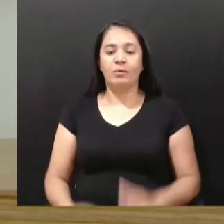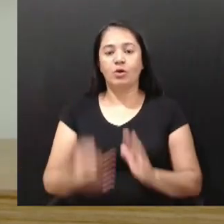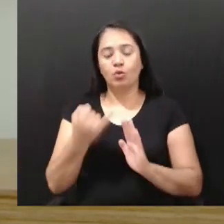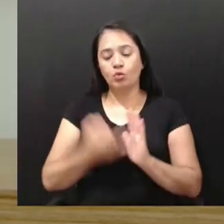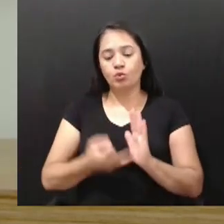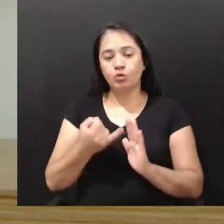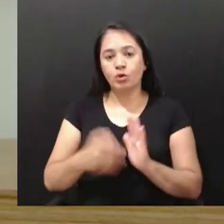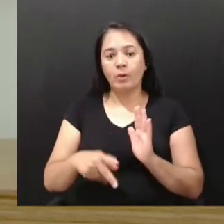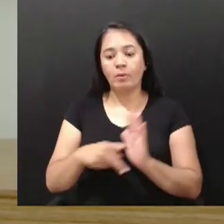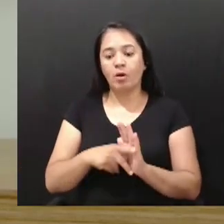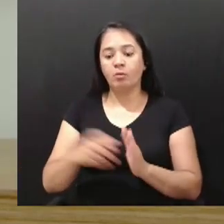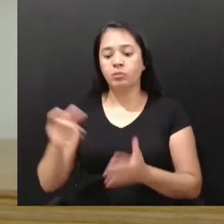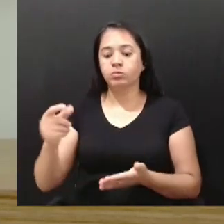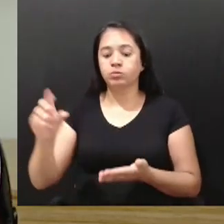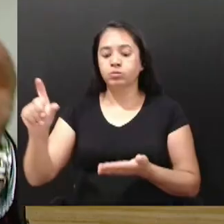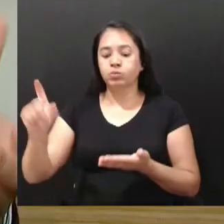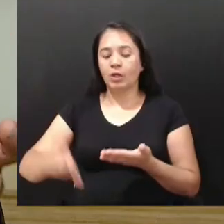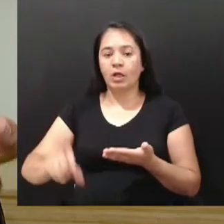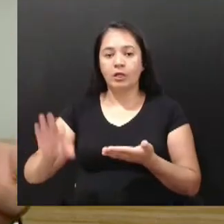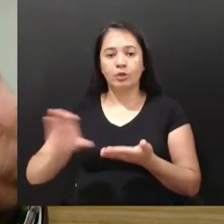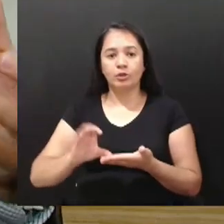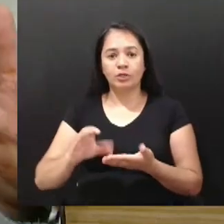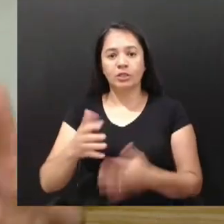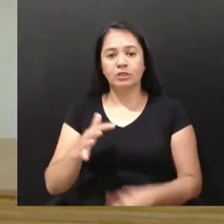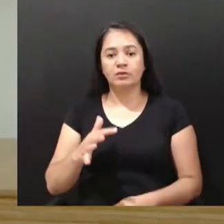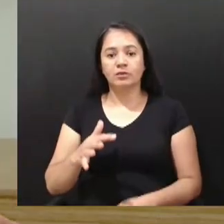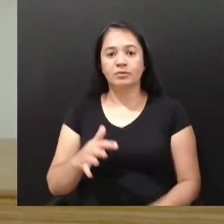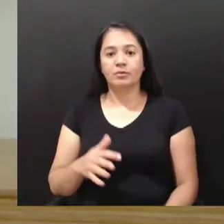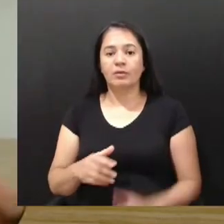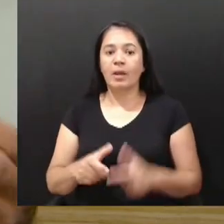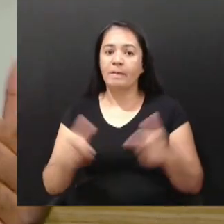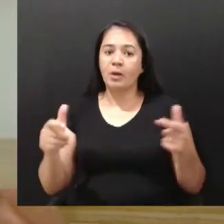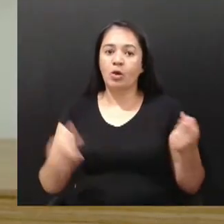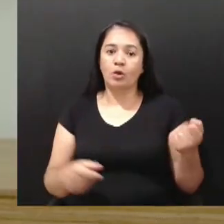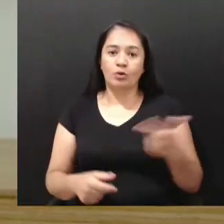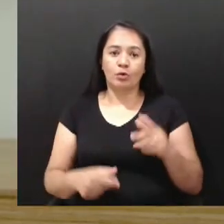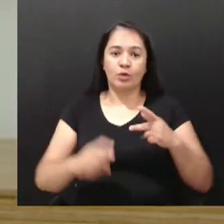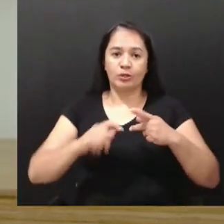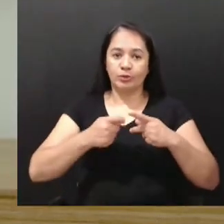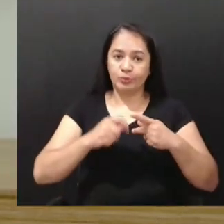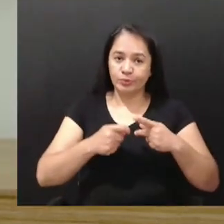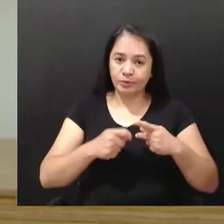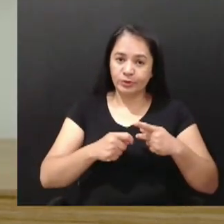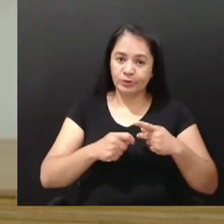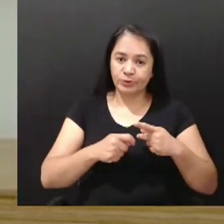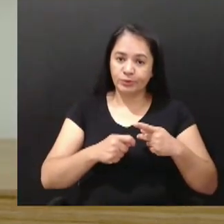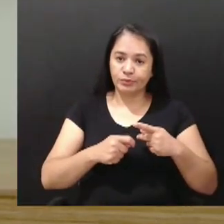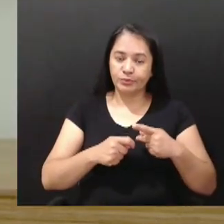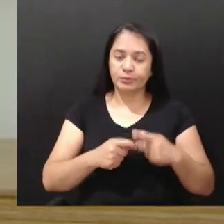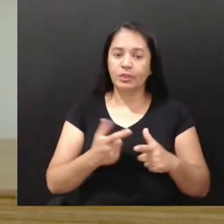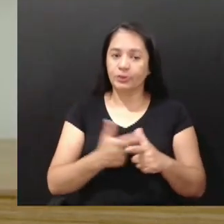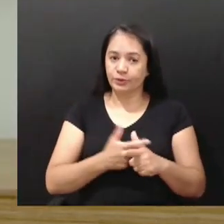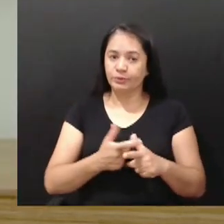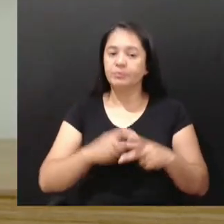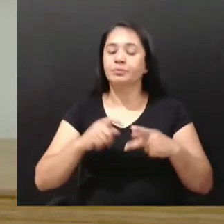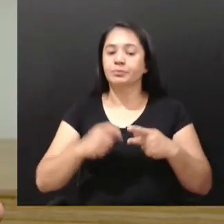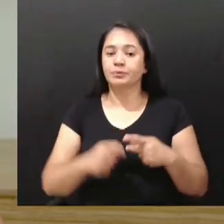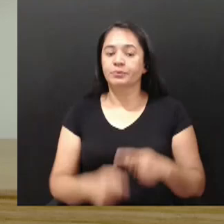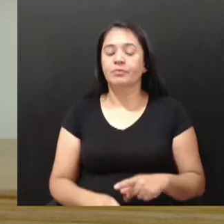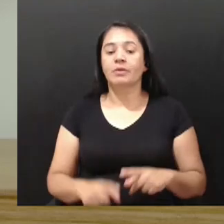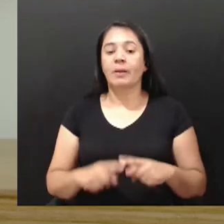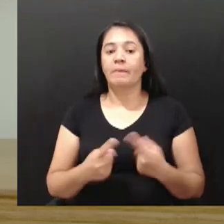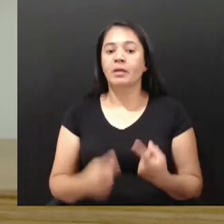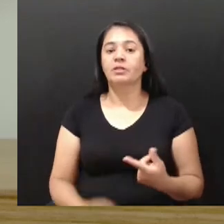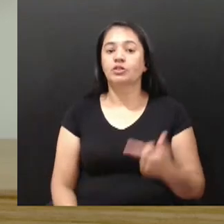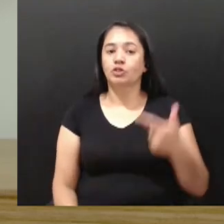de inadimplência muito provavelmente vai ser maior do que a taxa de juros de inadimplência no Pix parcelado. Mais uma vez a gente